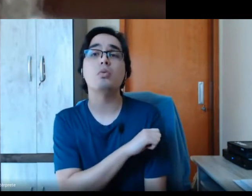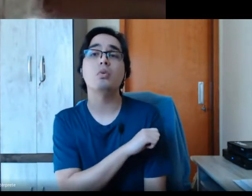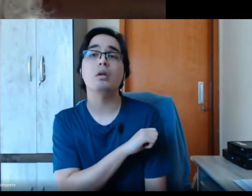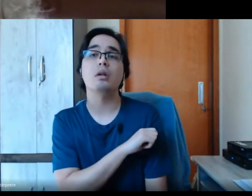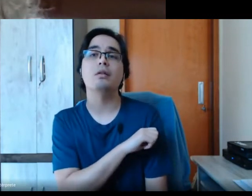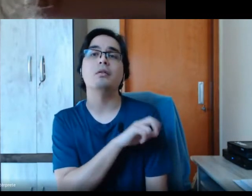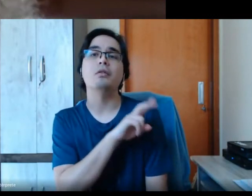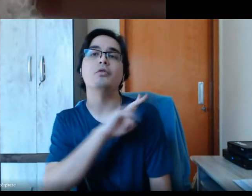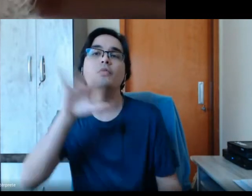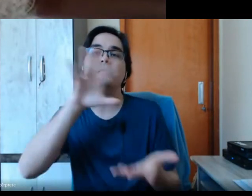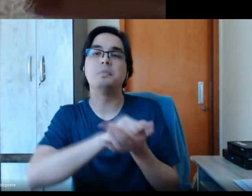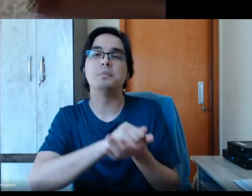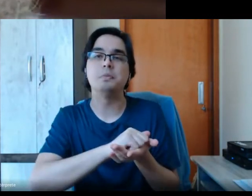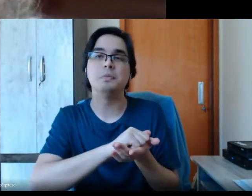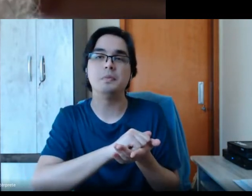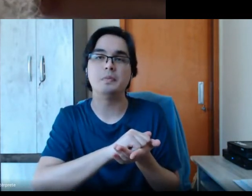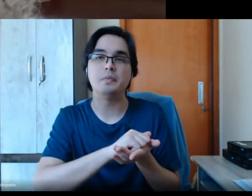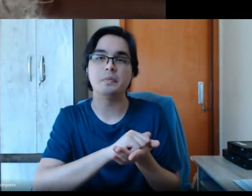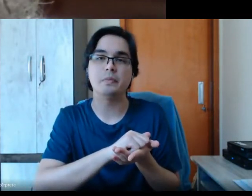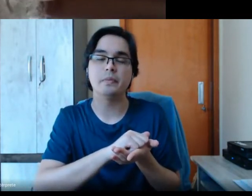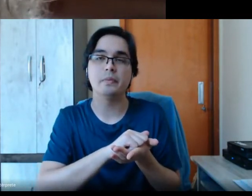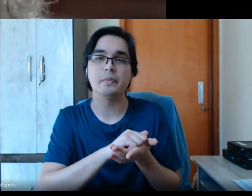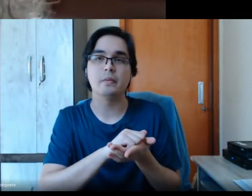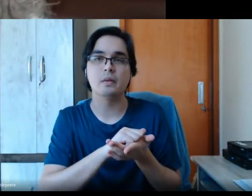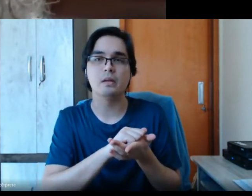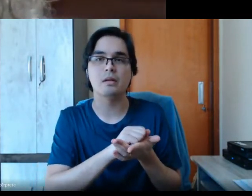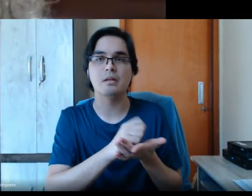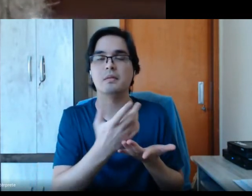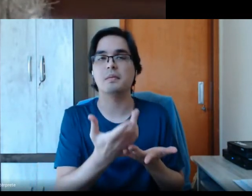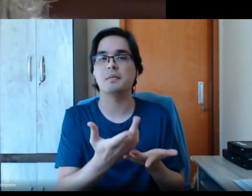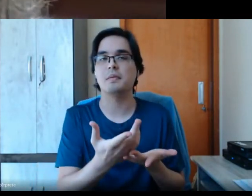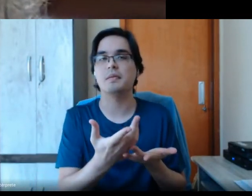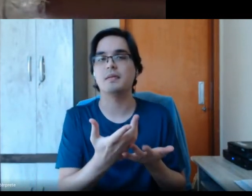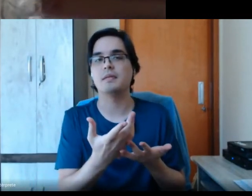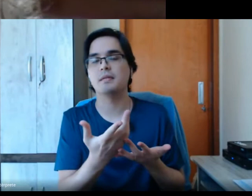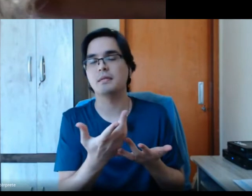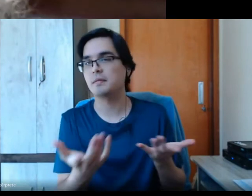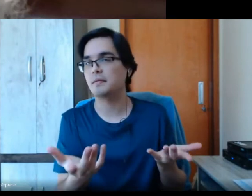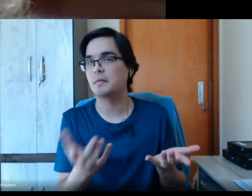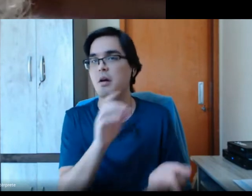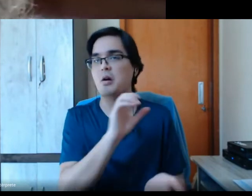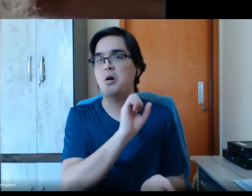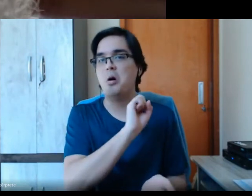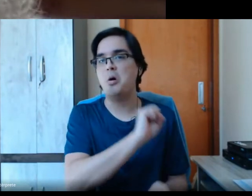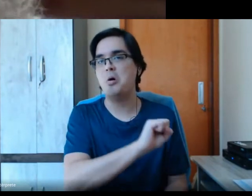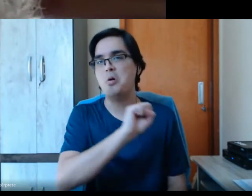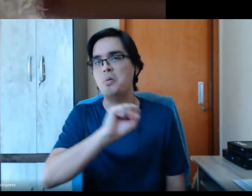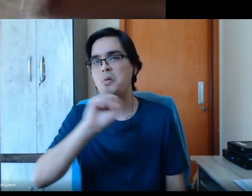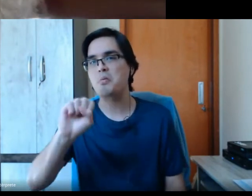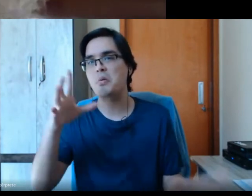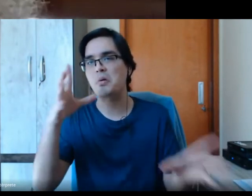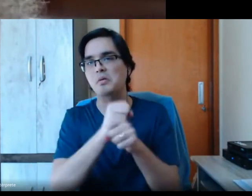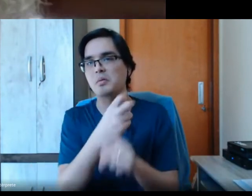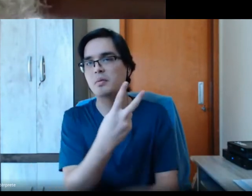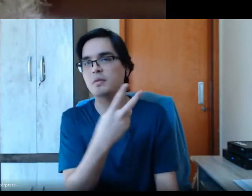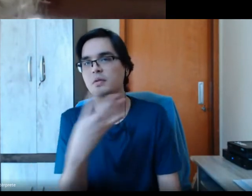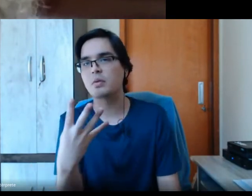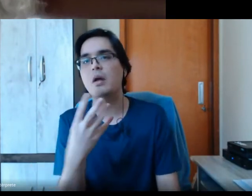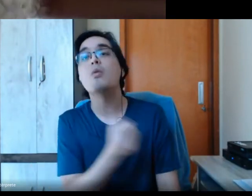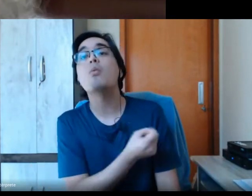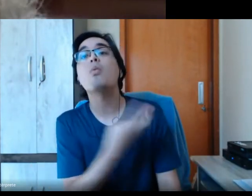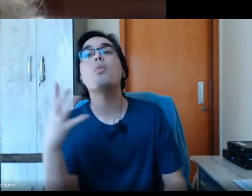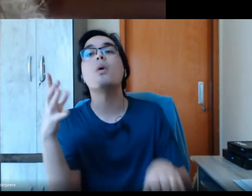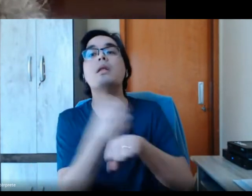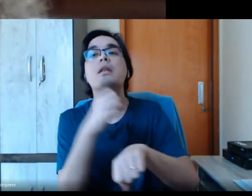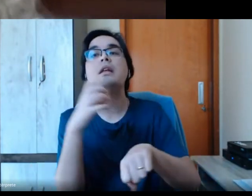fazer nada, né? E esse é um dos tópicos do preenchimento lá do plano de ensino. Quais são as atividades do professor nesse